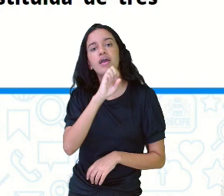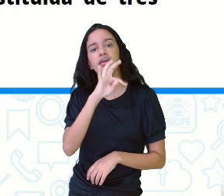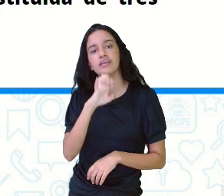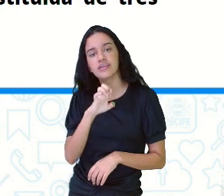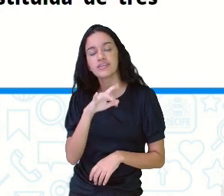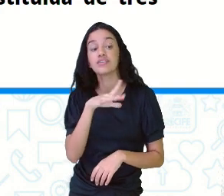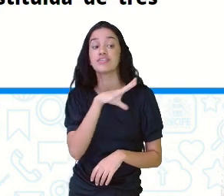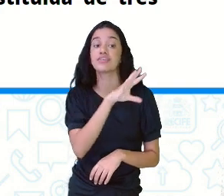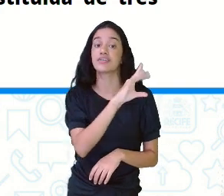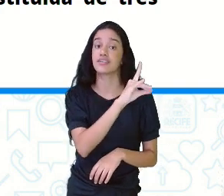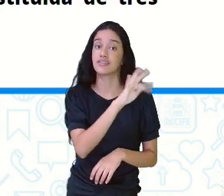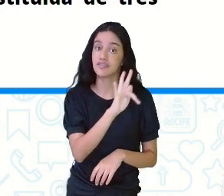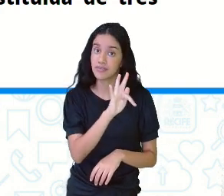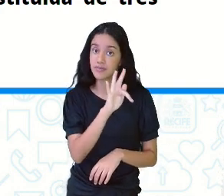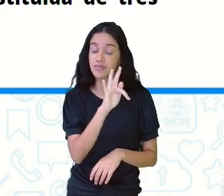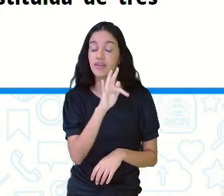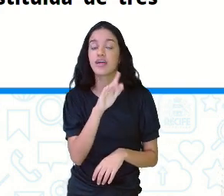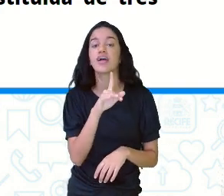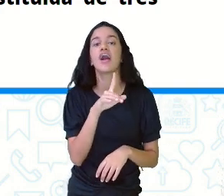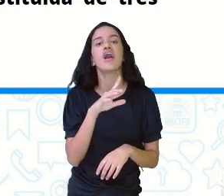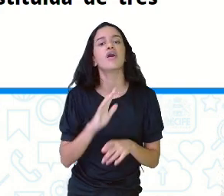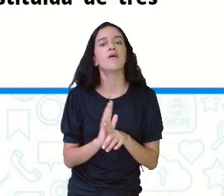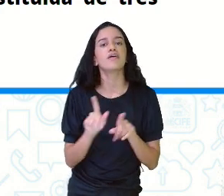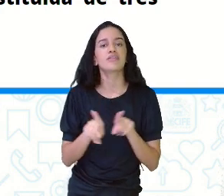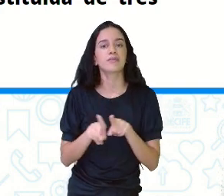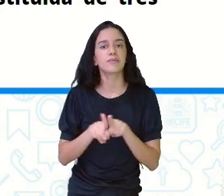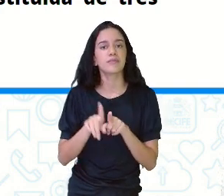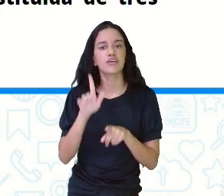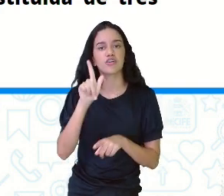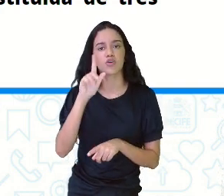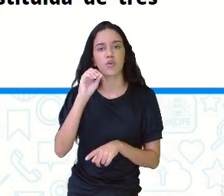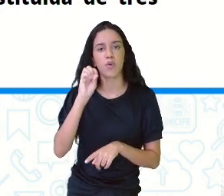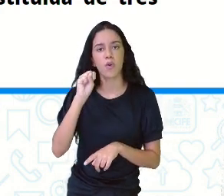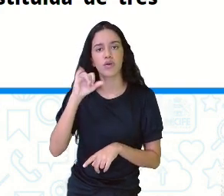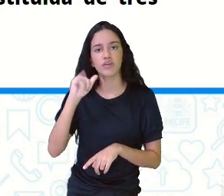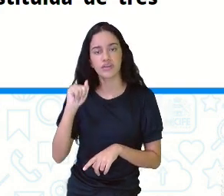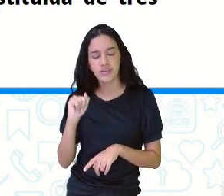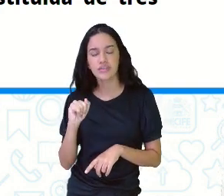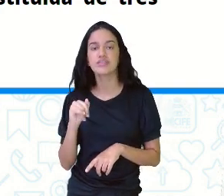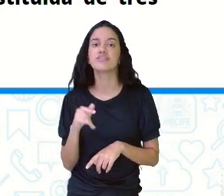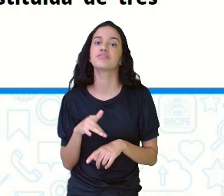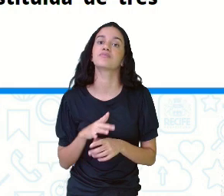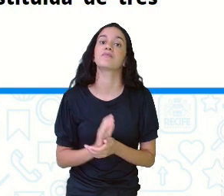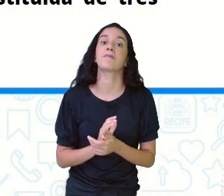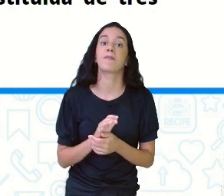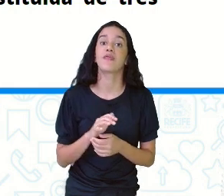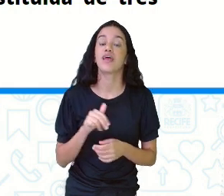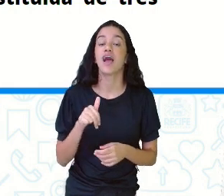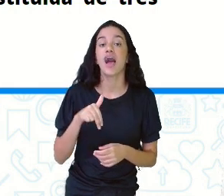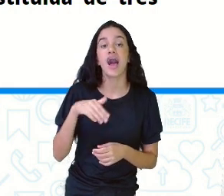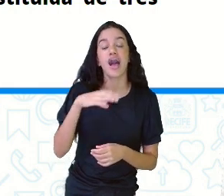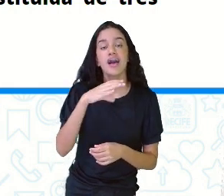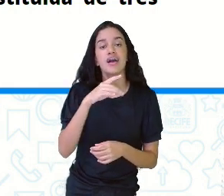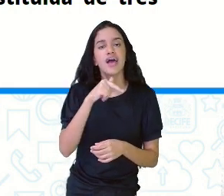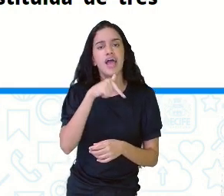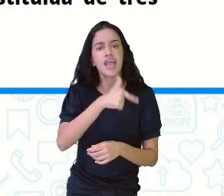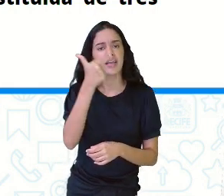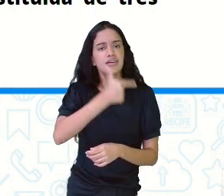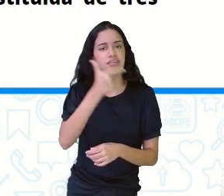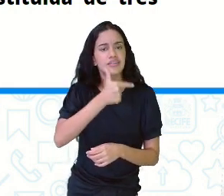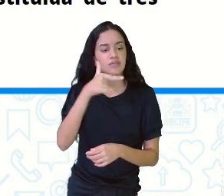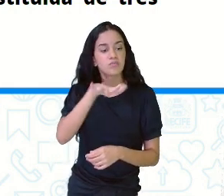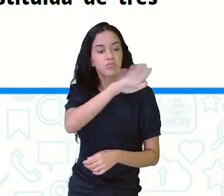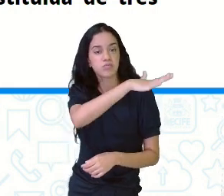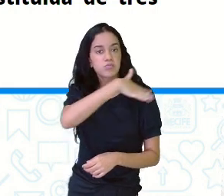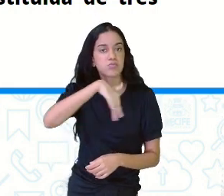Federal, Goiás, Mato Grosso e Mato Grosso do Sul. A região centro-oeste é a segunda